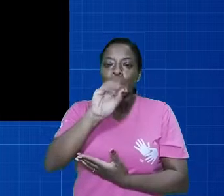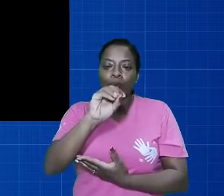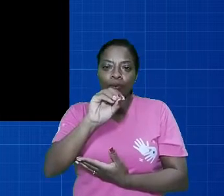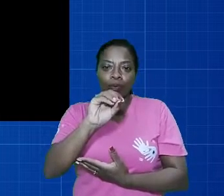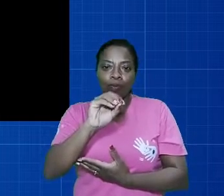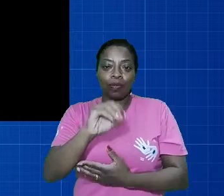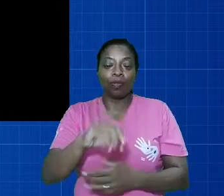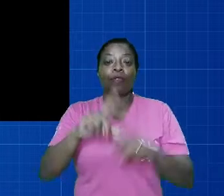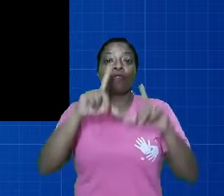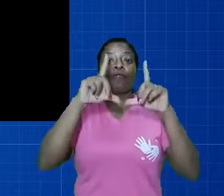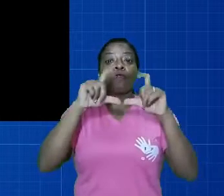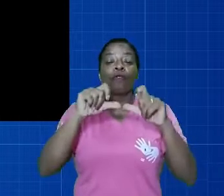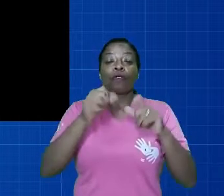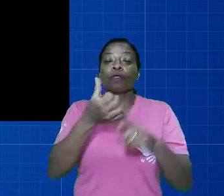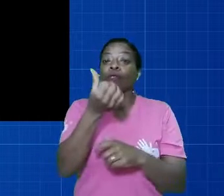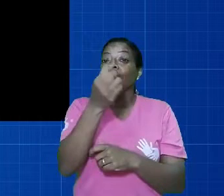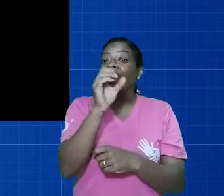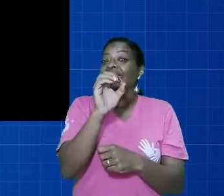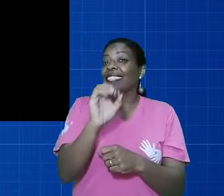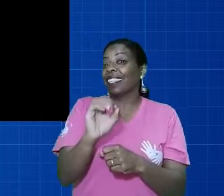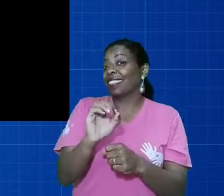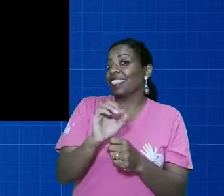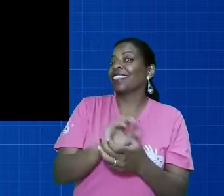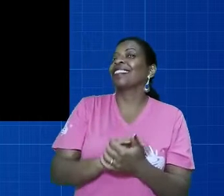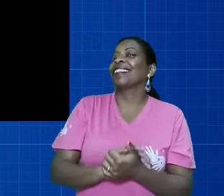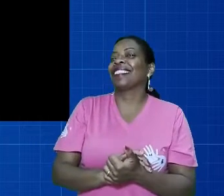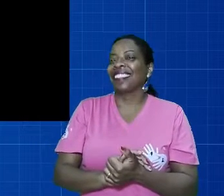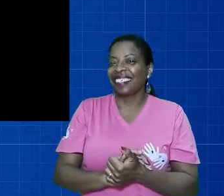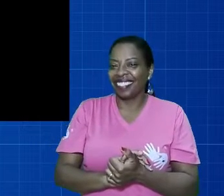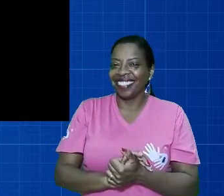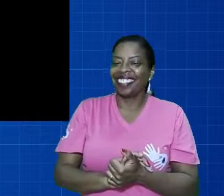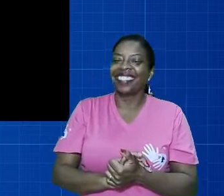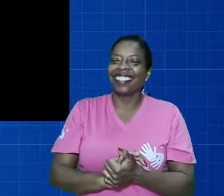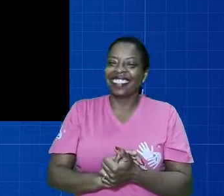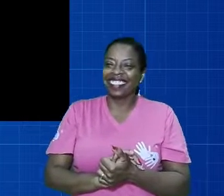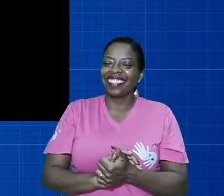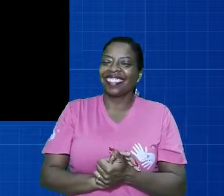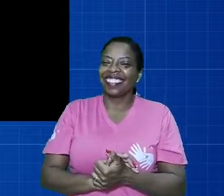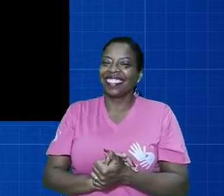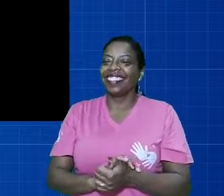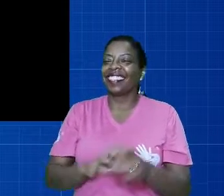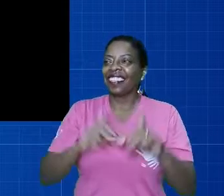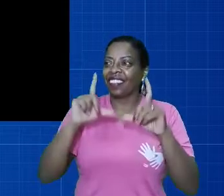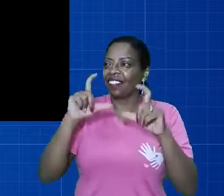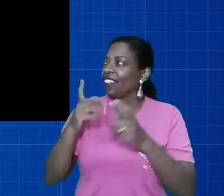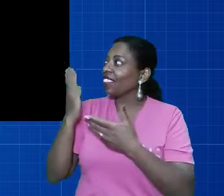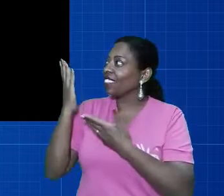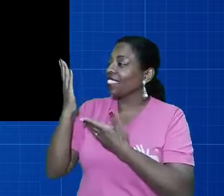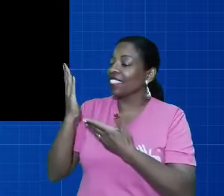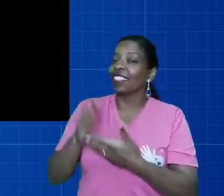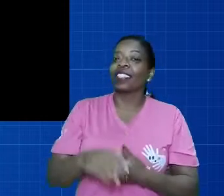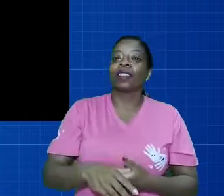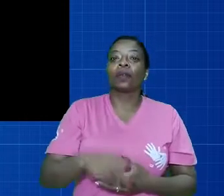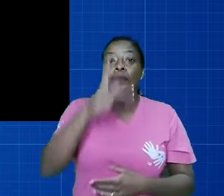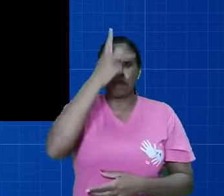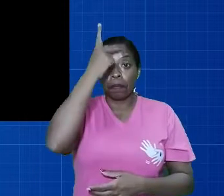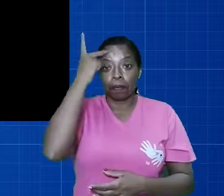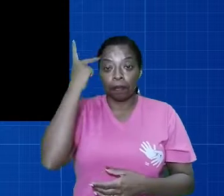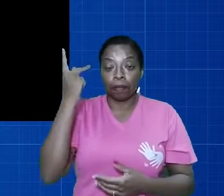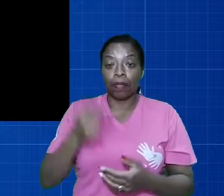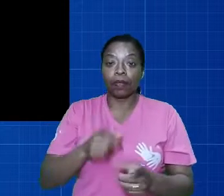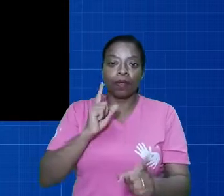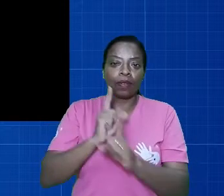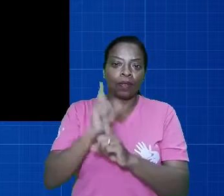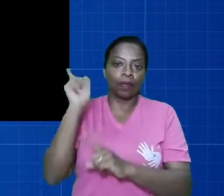60, né? A fonte é uma pesquisa de mestrado da Daiane Honorato. A